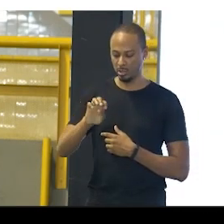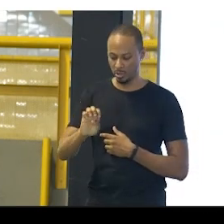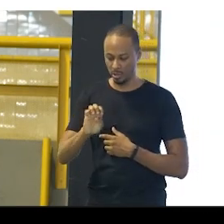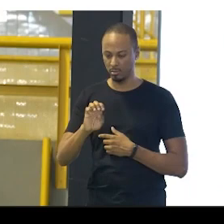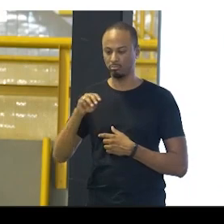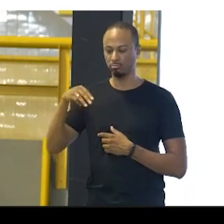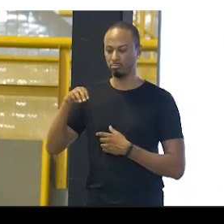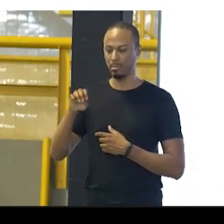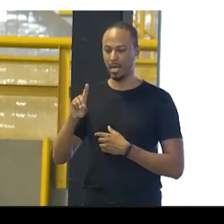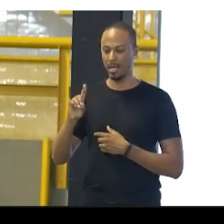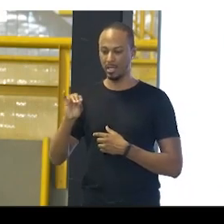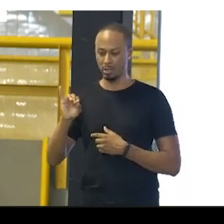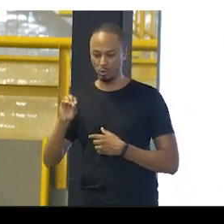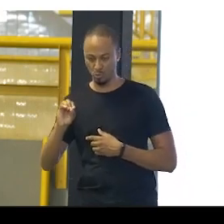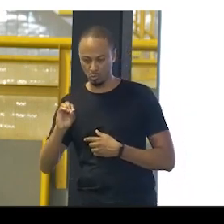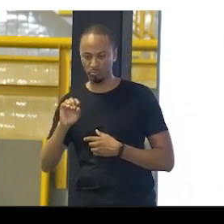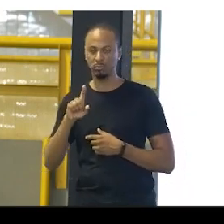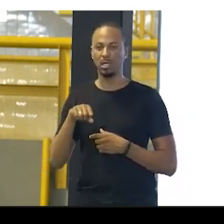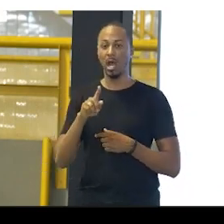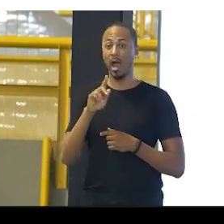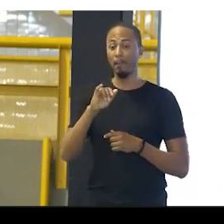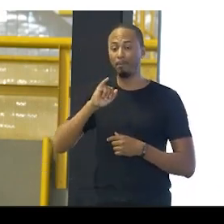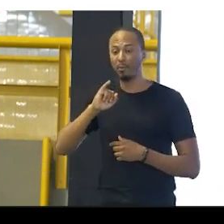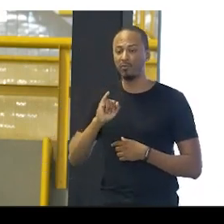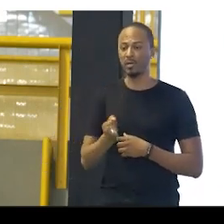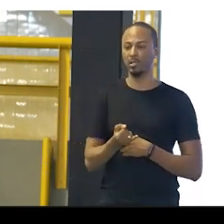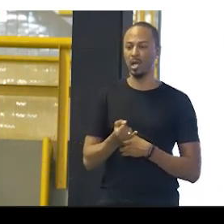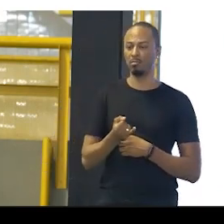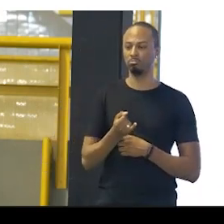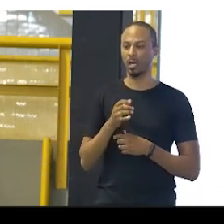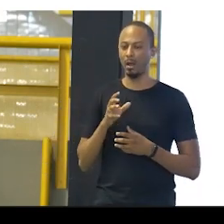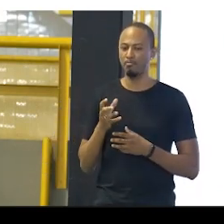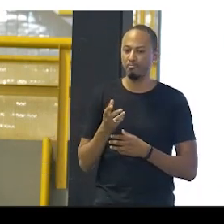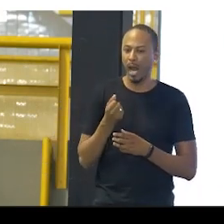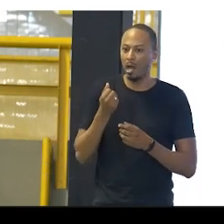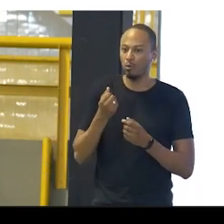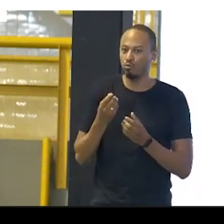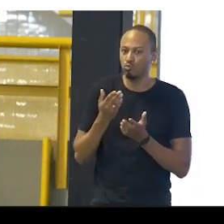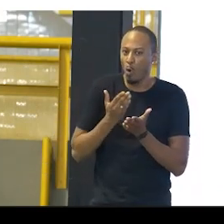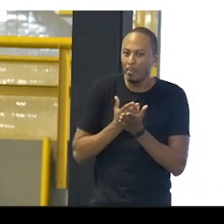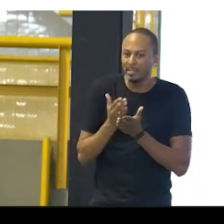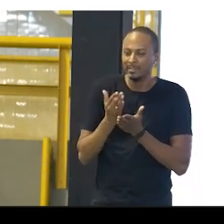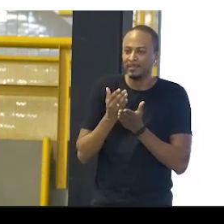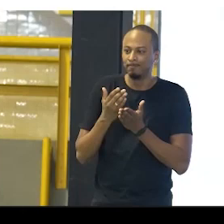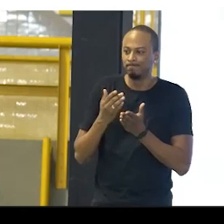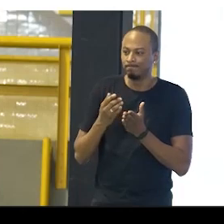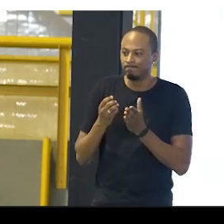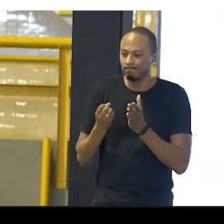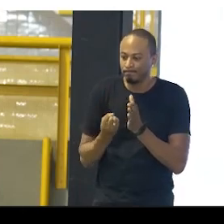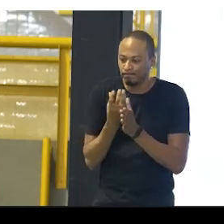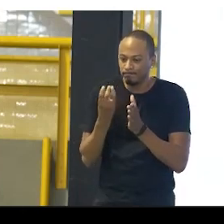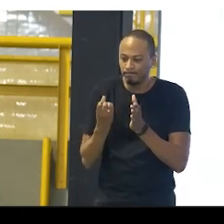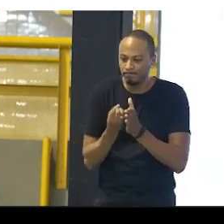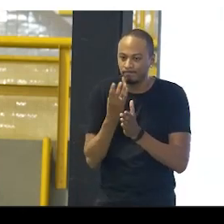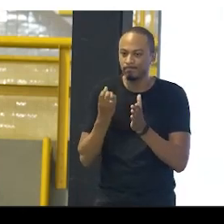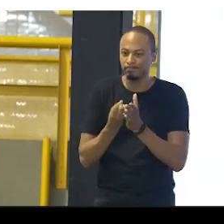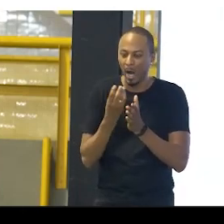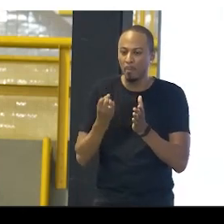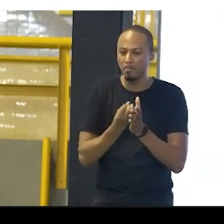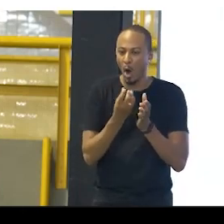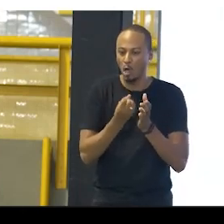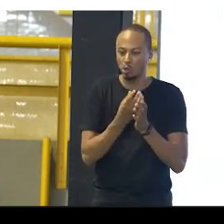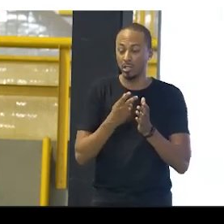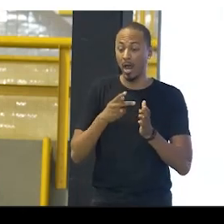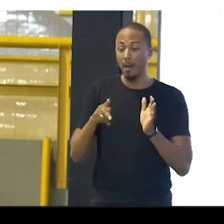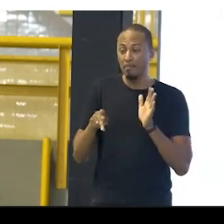os árabes de uma maneira geral, e, obviamente, começaram a nacionalizar a produção, começaram a exercer controle. Como o mundo